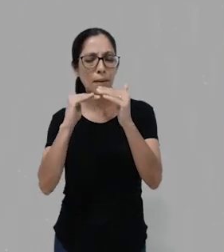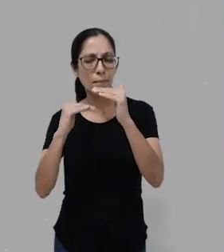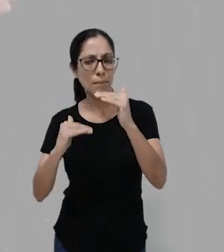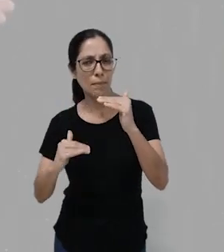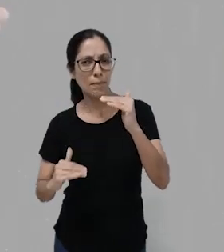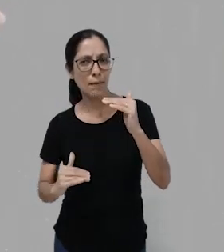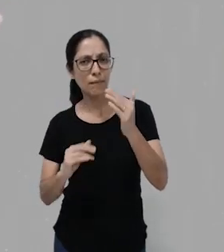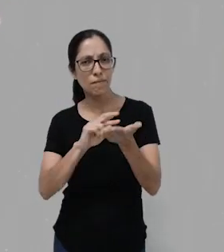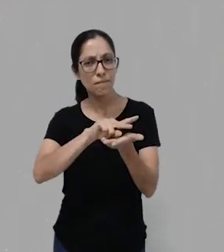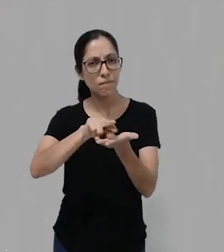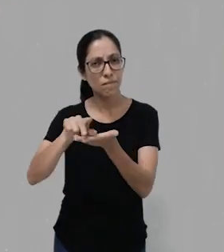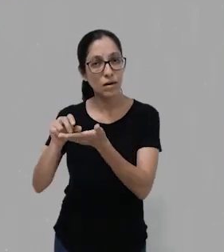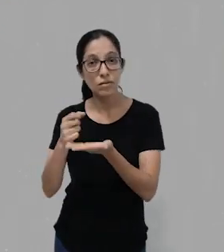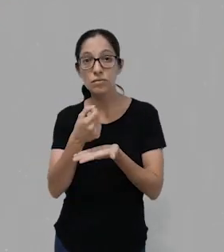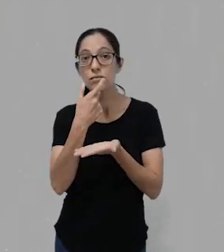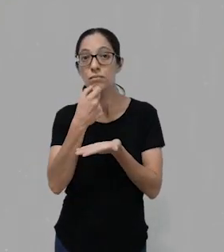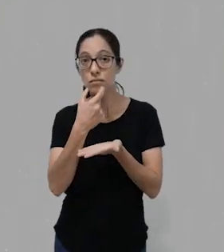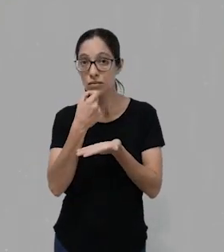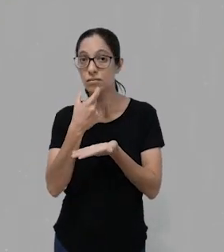vários medicamentos.